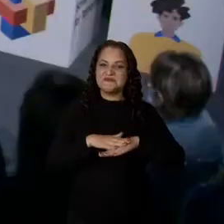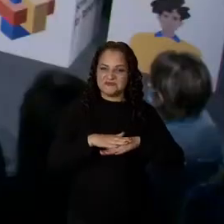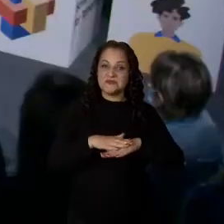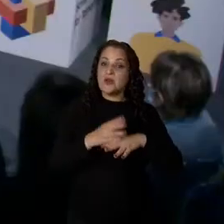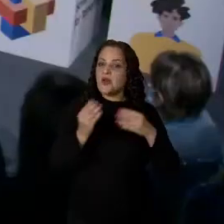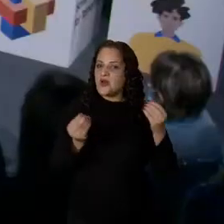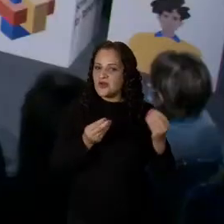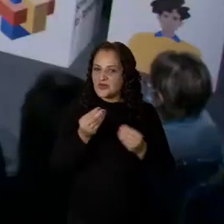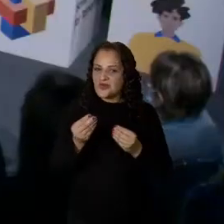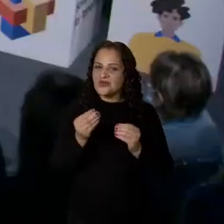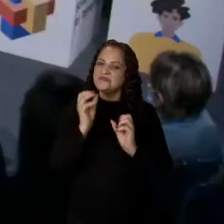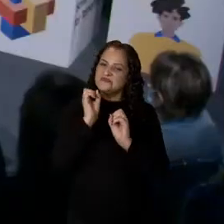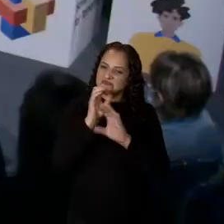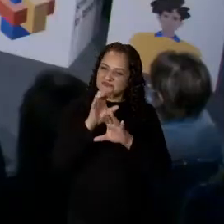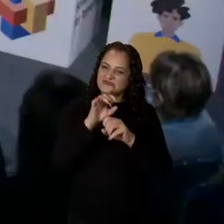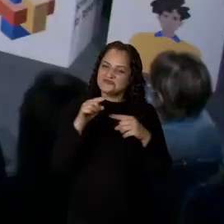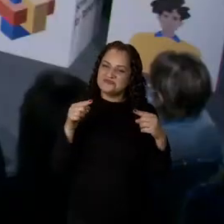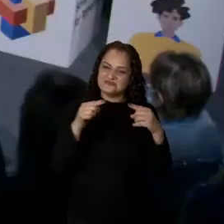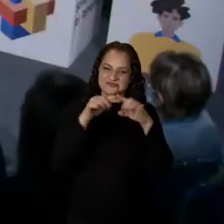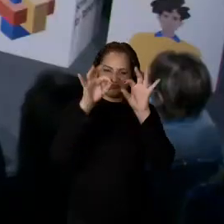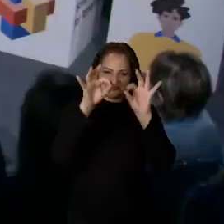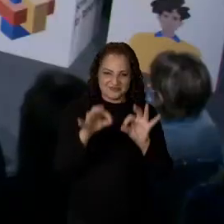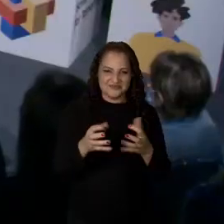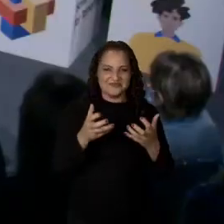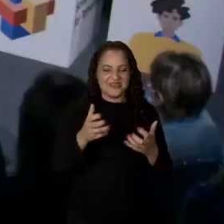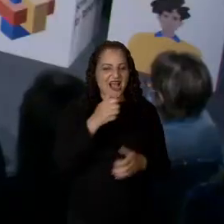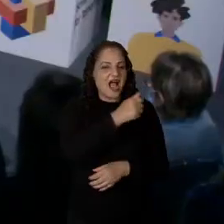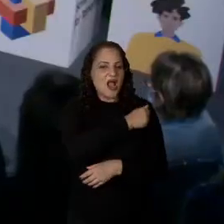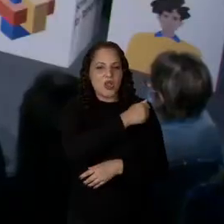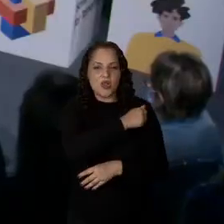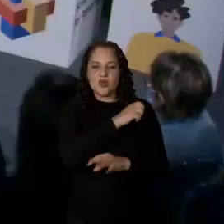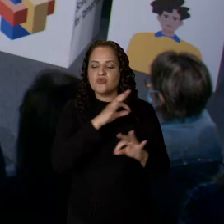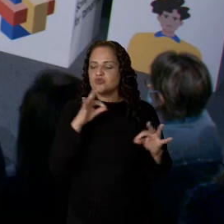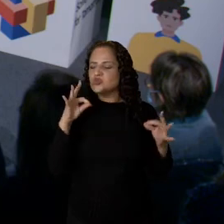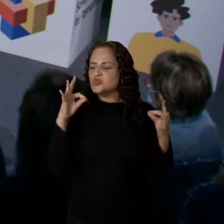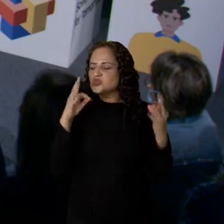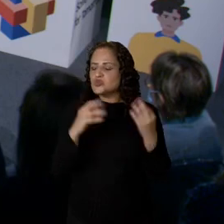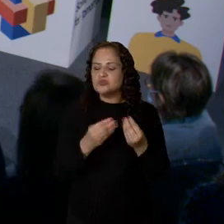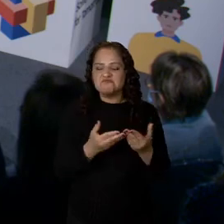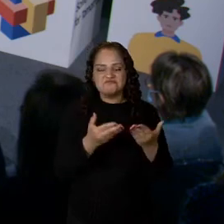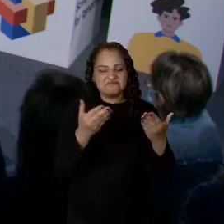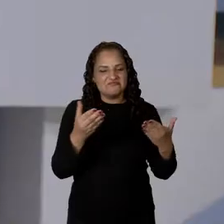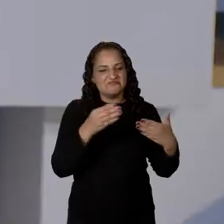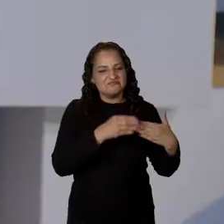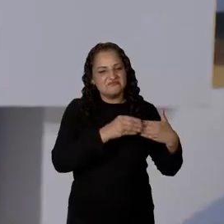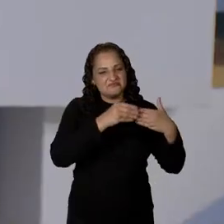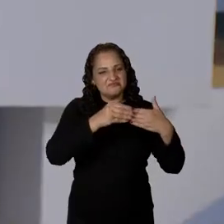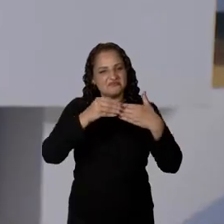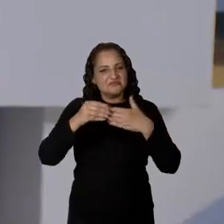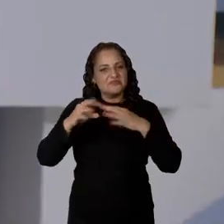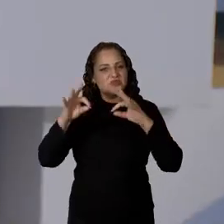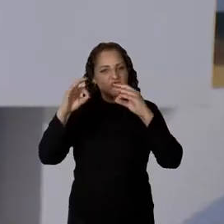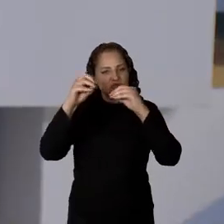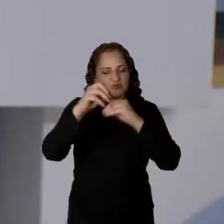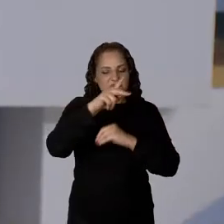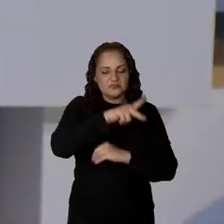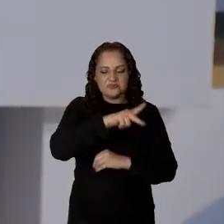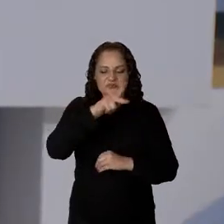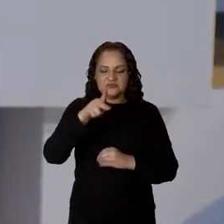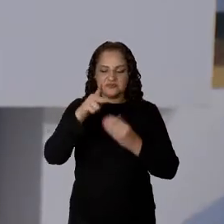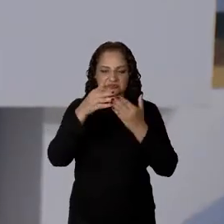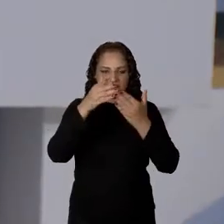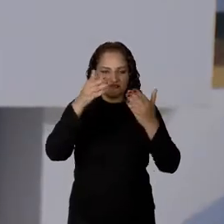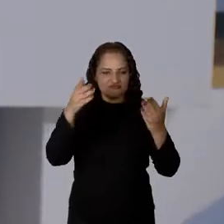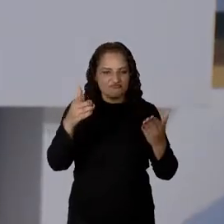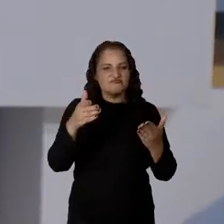educação. Então eu queria cumprimentar todas as alunas, todos os alunos, todas as professoras e professores